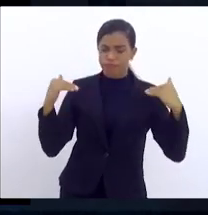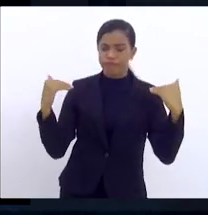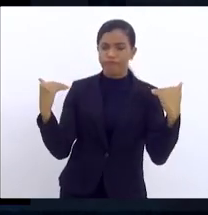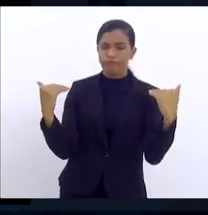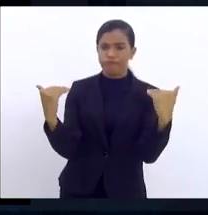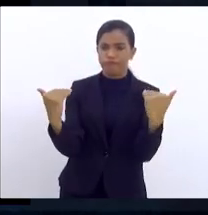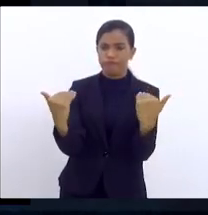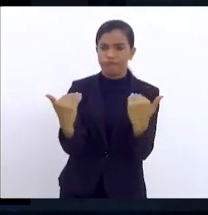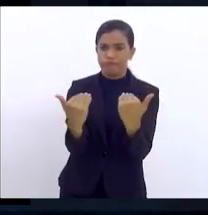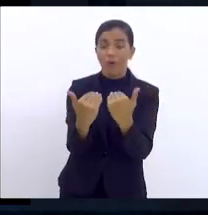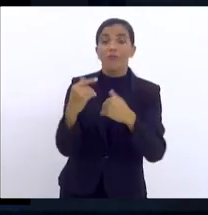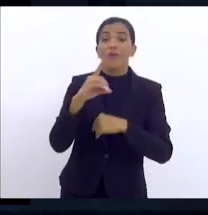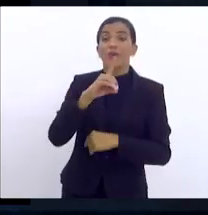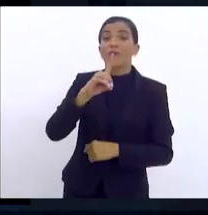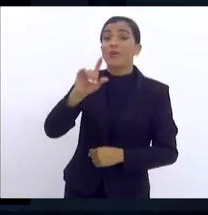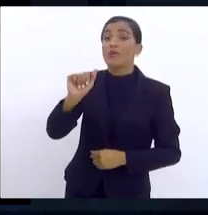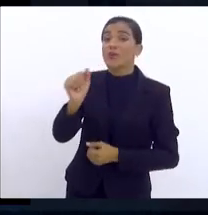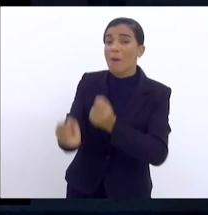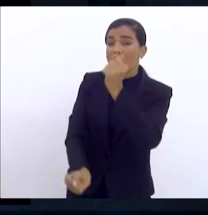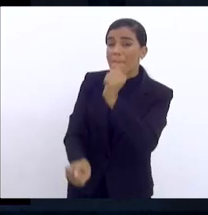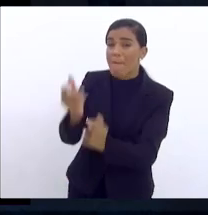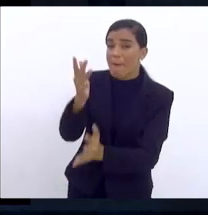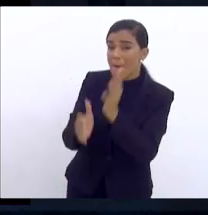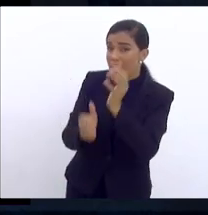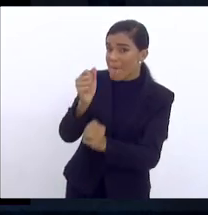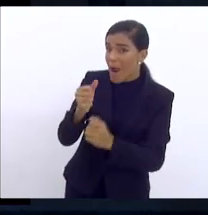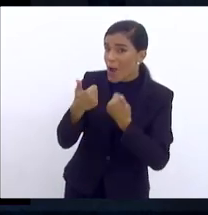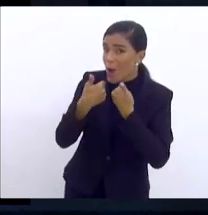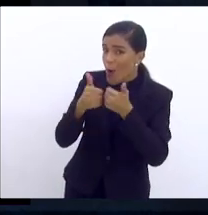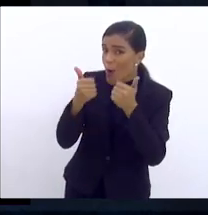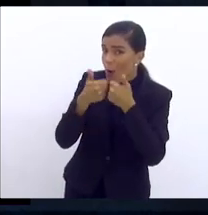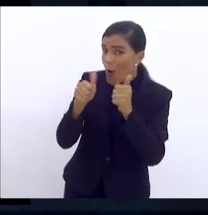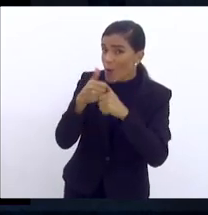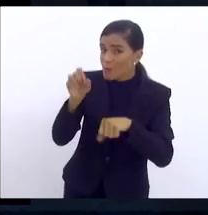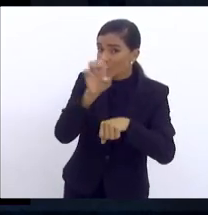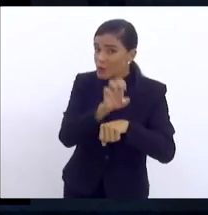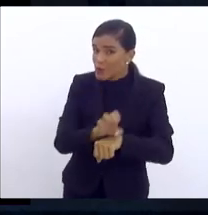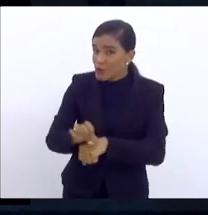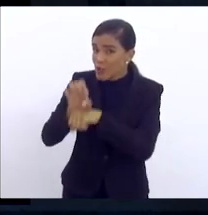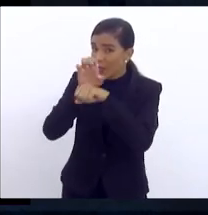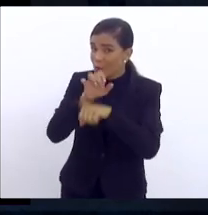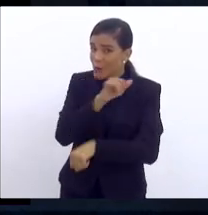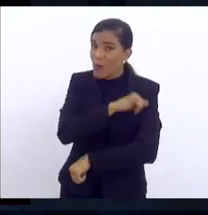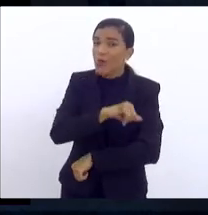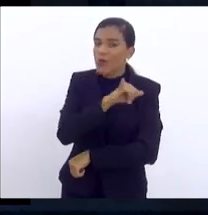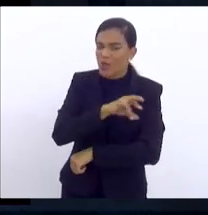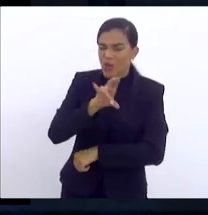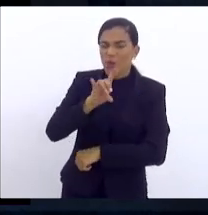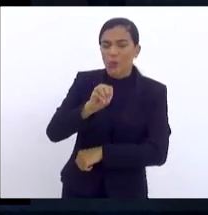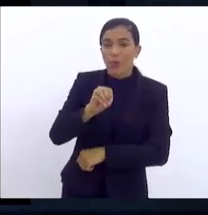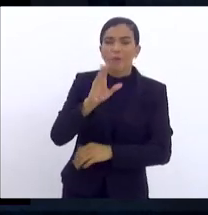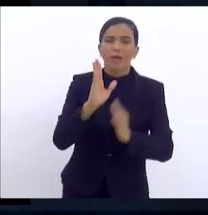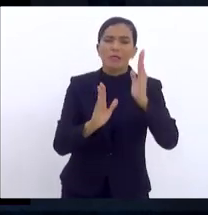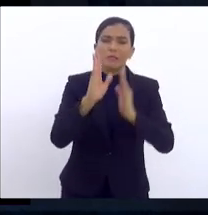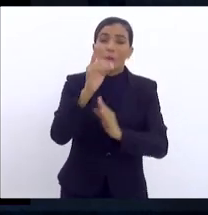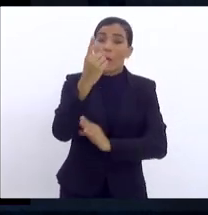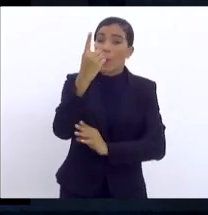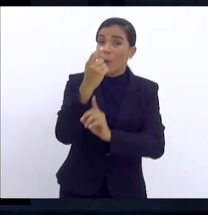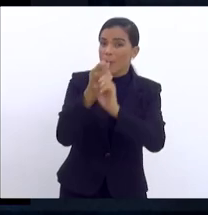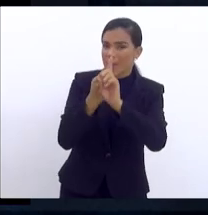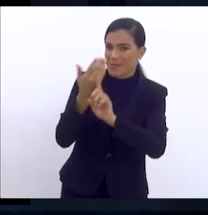foi o dia que colocaram fogo em ônibus no estado do Rio de Janeiro todo acerca de um mês atrás